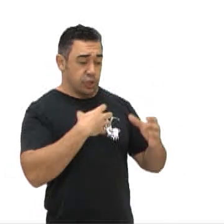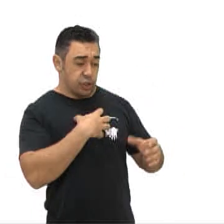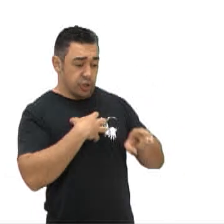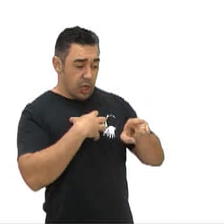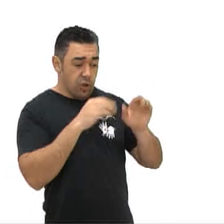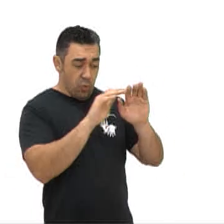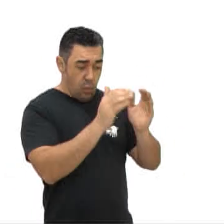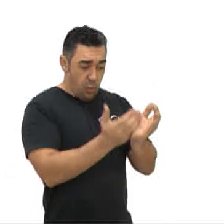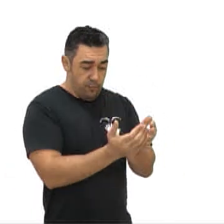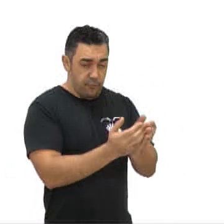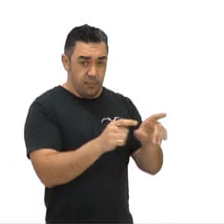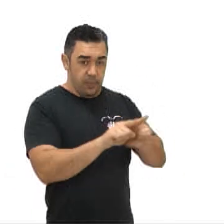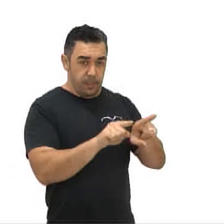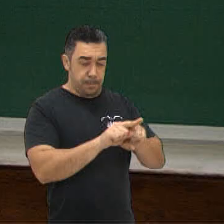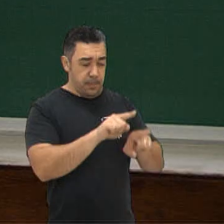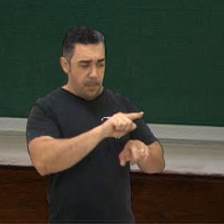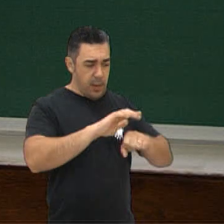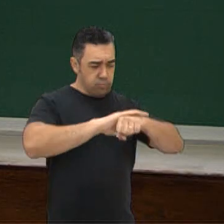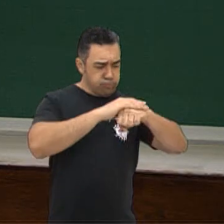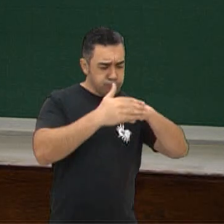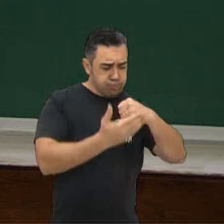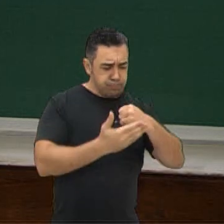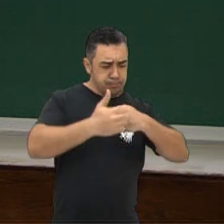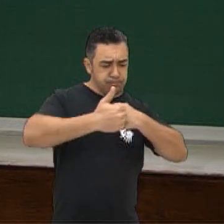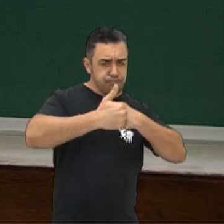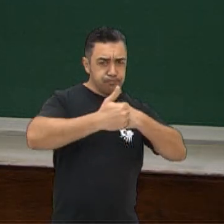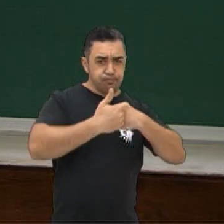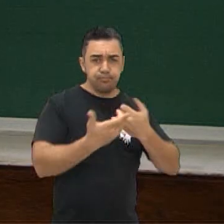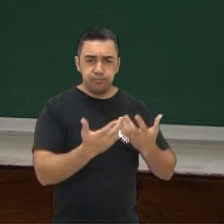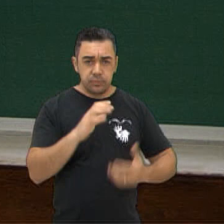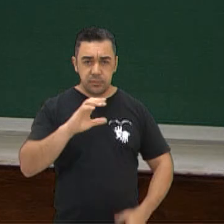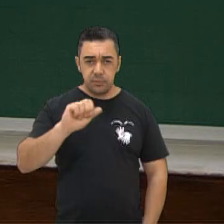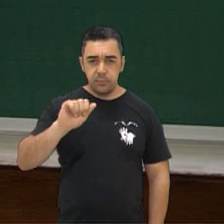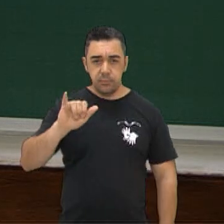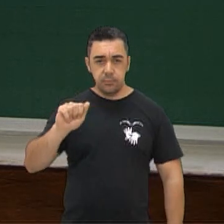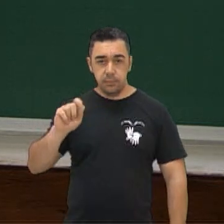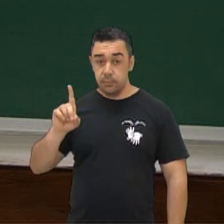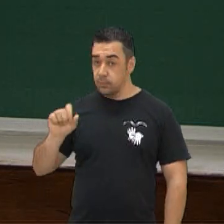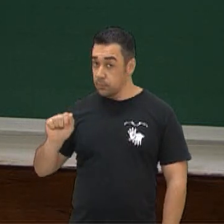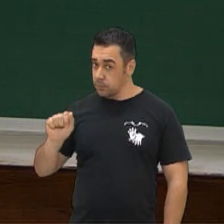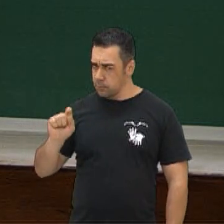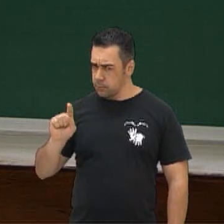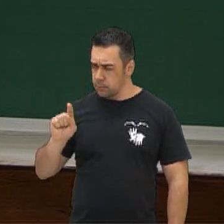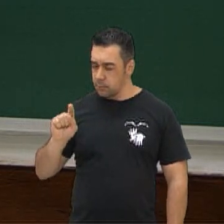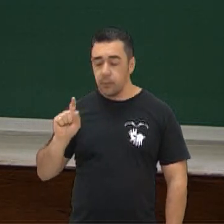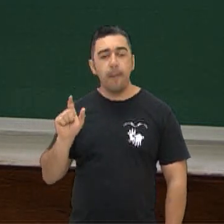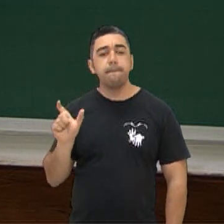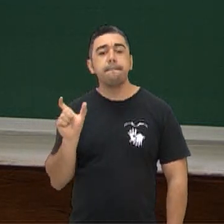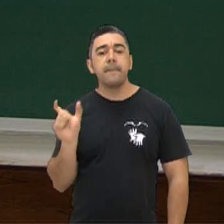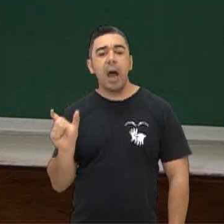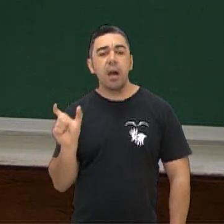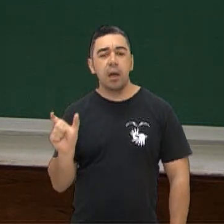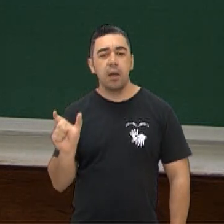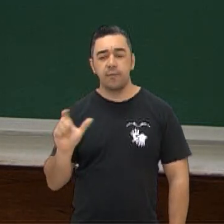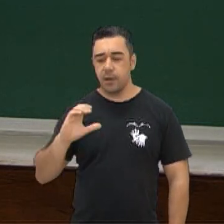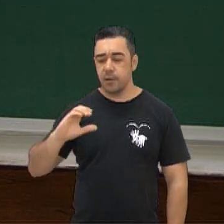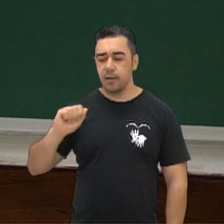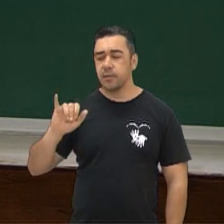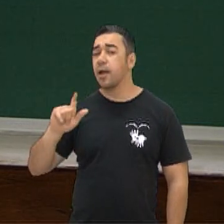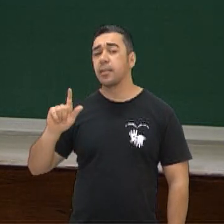na franqueza de sua parede caiada. O enunciado dizia: talvez você não conheça a palavra em